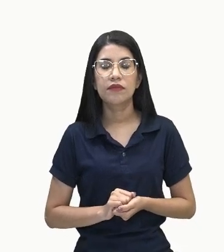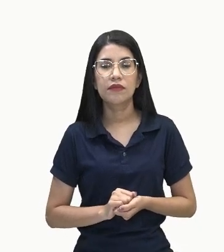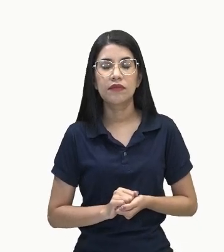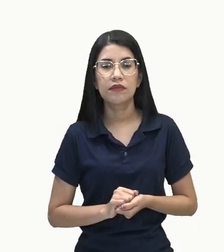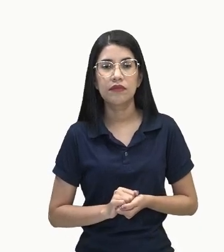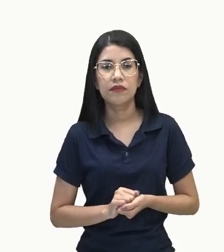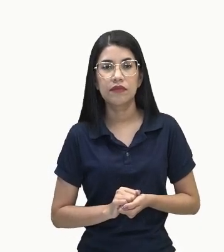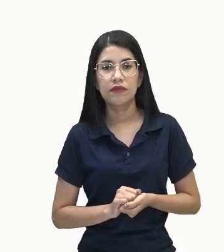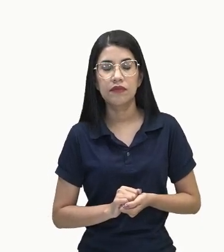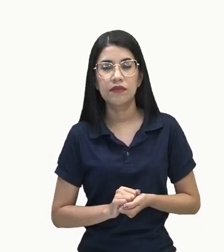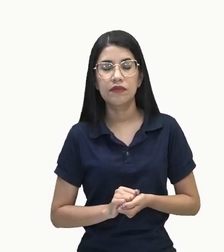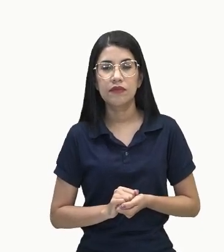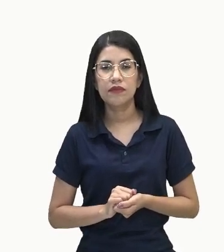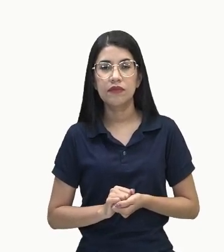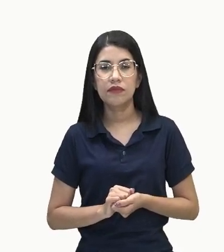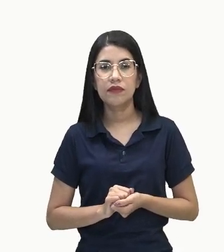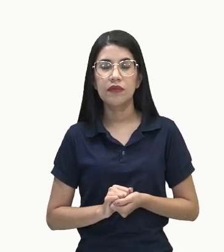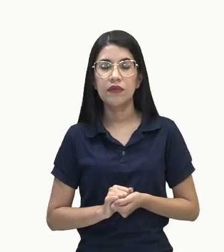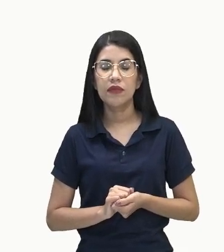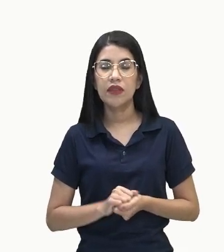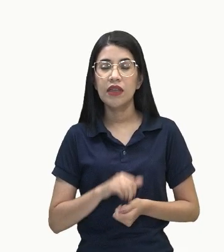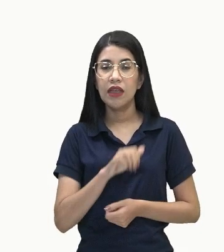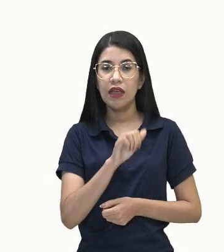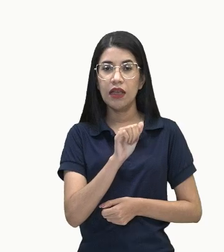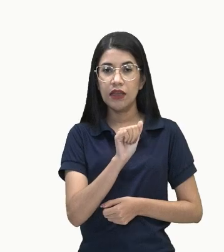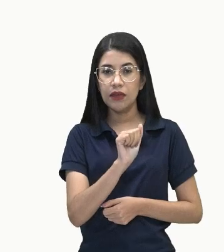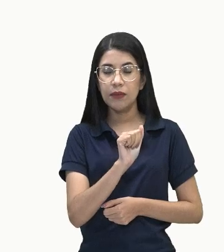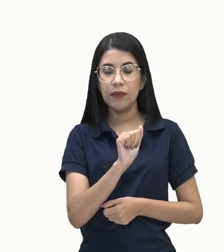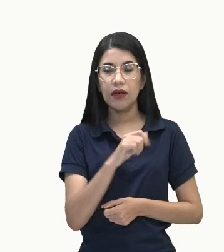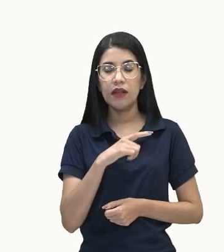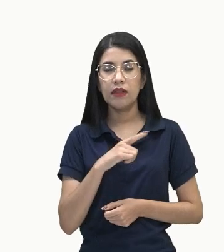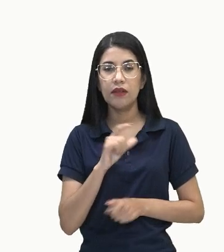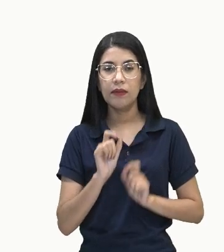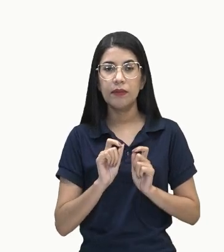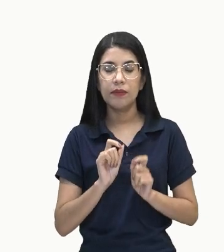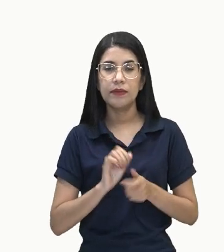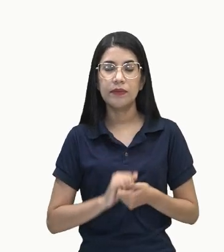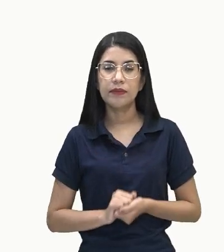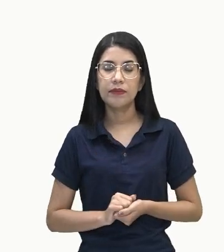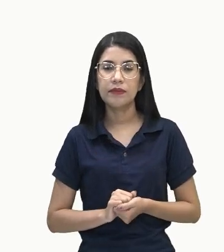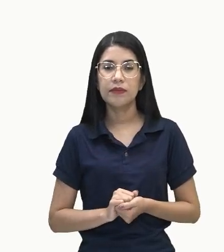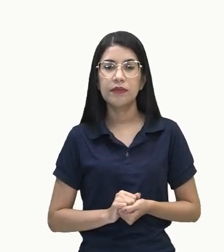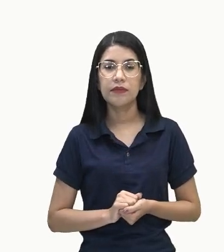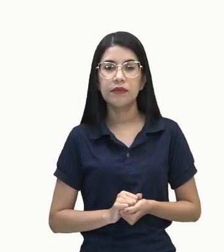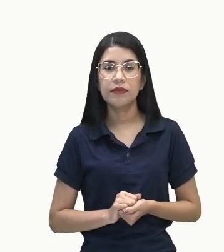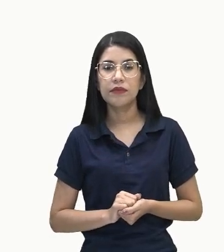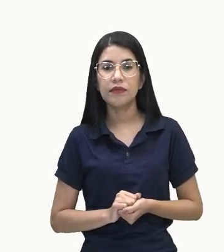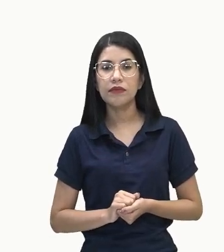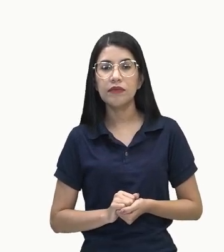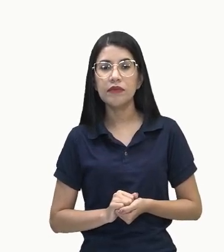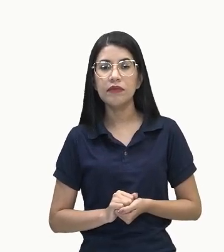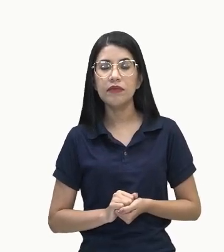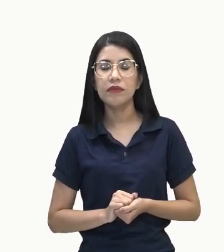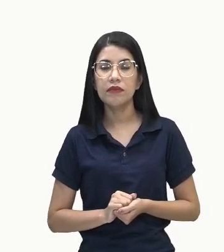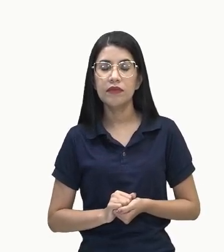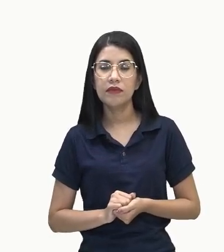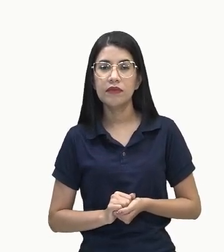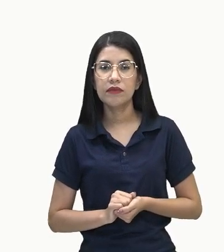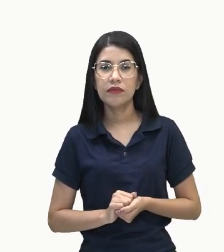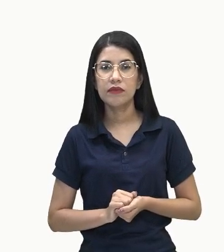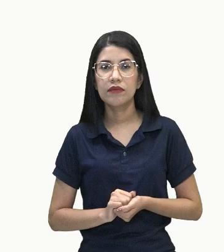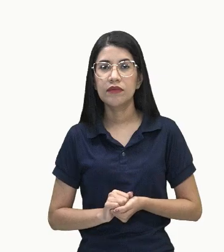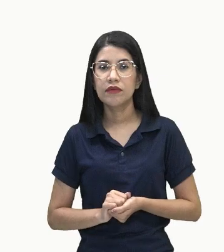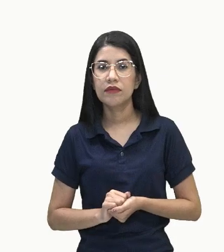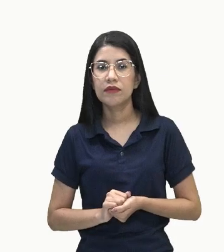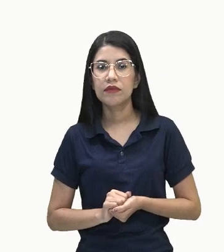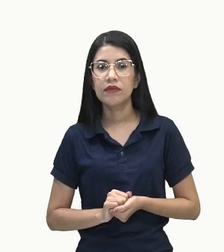então, no ponto A, o primeiro ponto... Opa, rapidinho, só voltar aqui. Agora vai. O ponto A, esse primeiro ponto